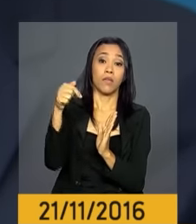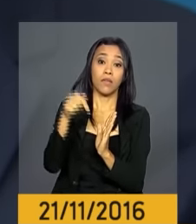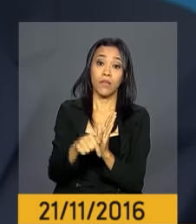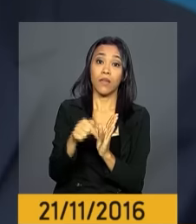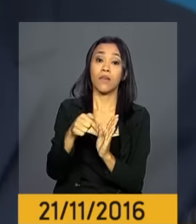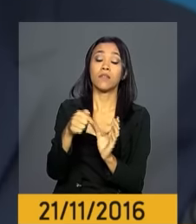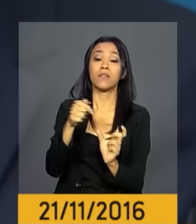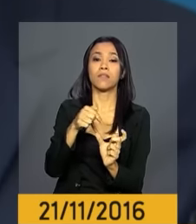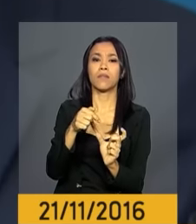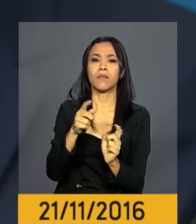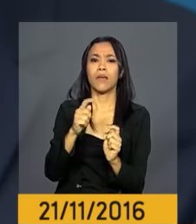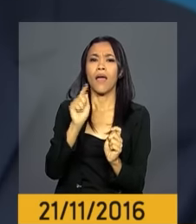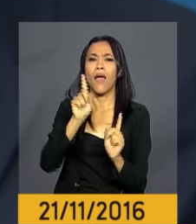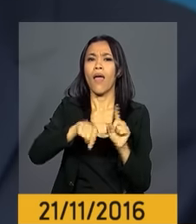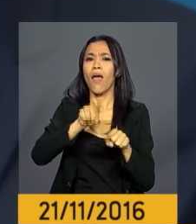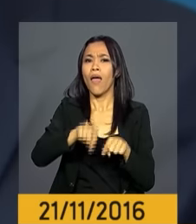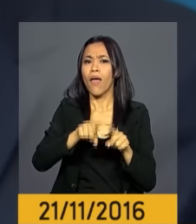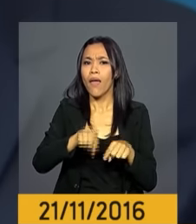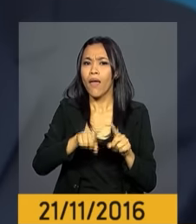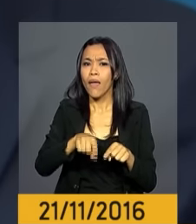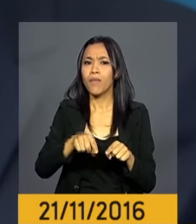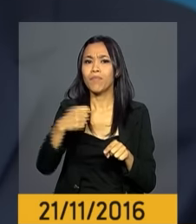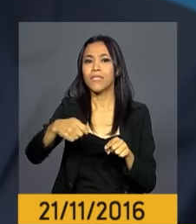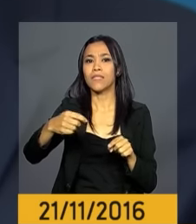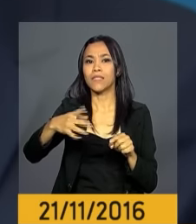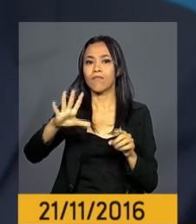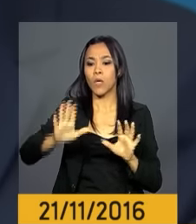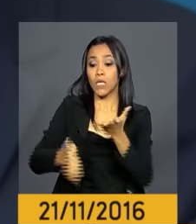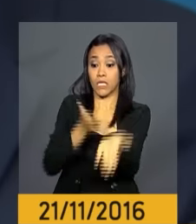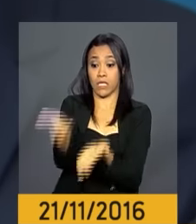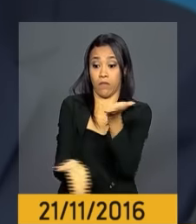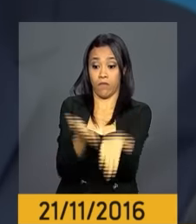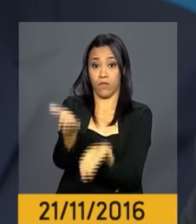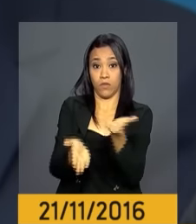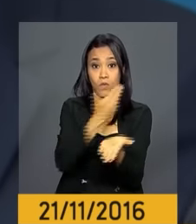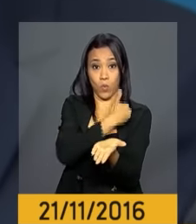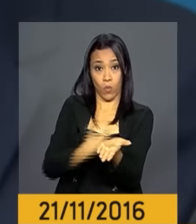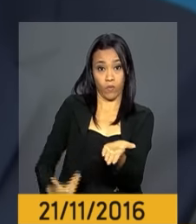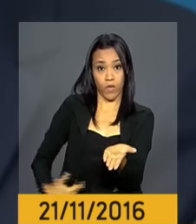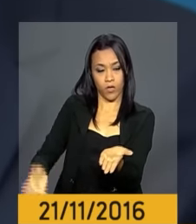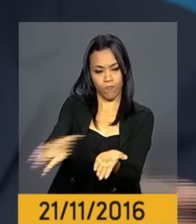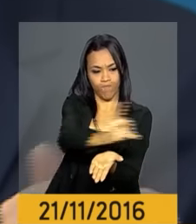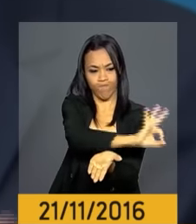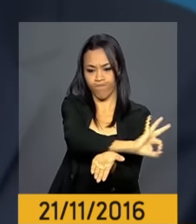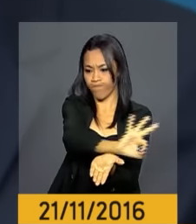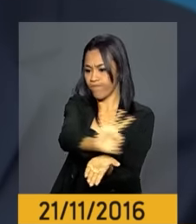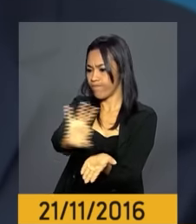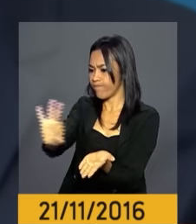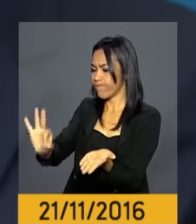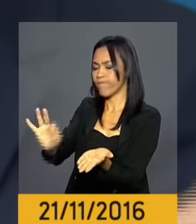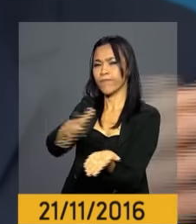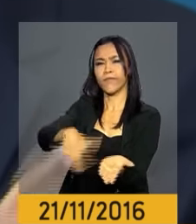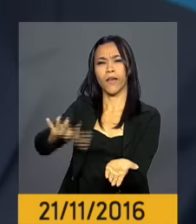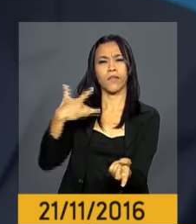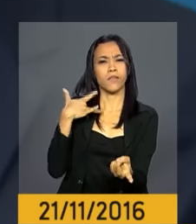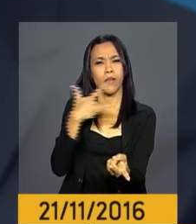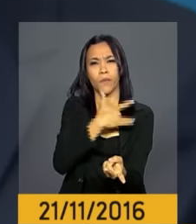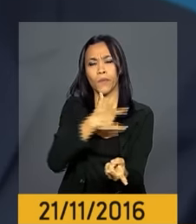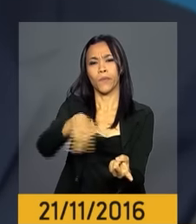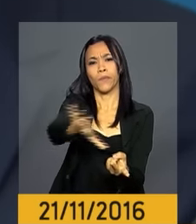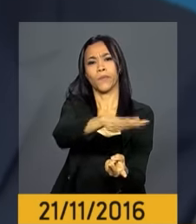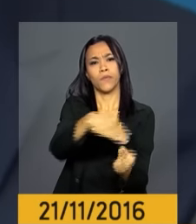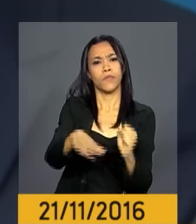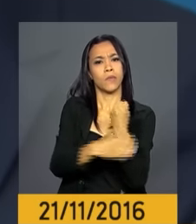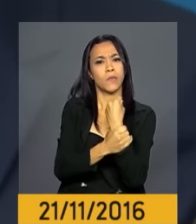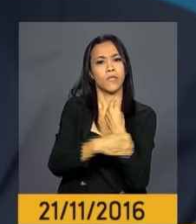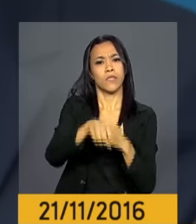coincidir com uma prestação dos serviços públicos. Se os serviços públicos são eficientíssimos no tópico saúde, educação, segurança,